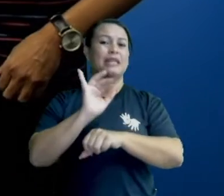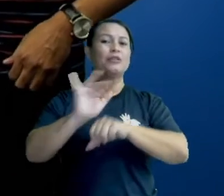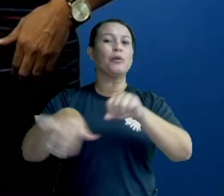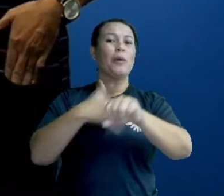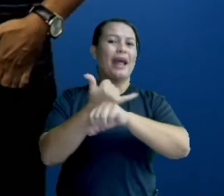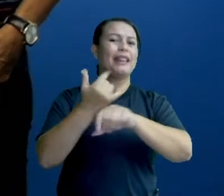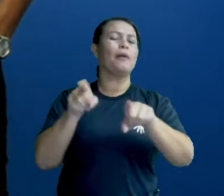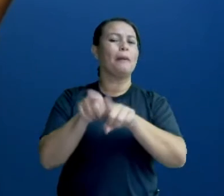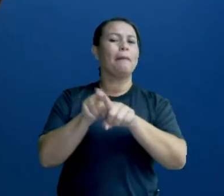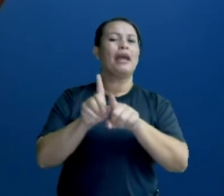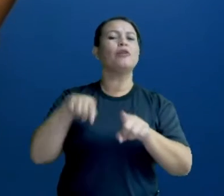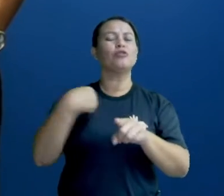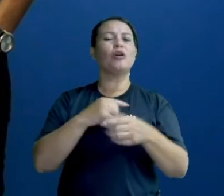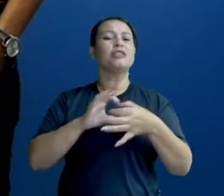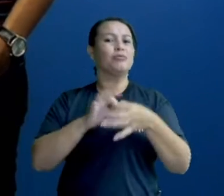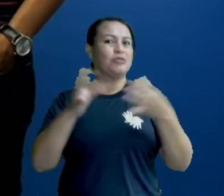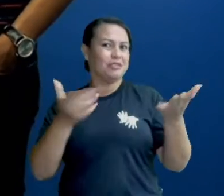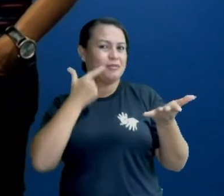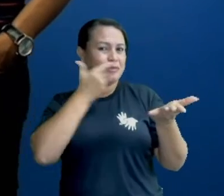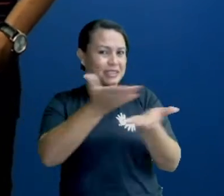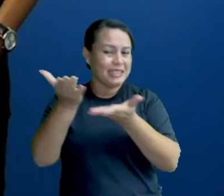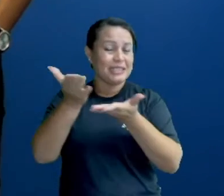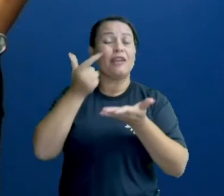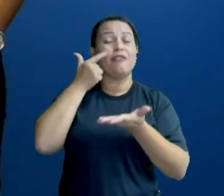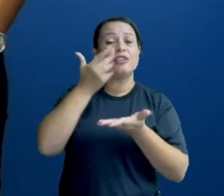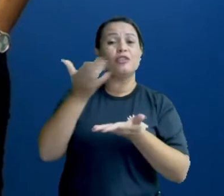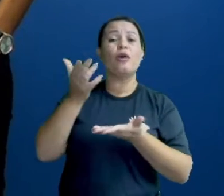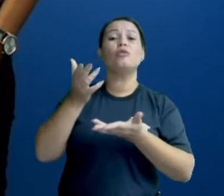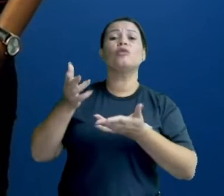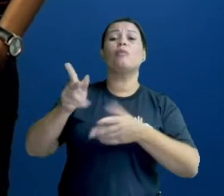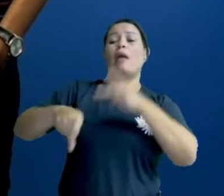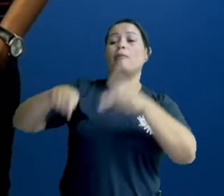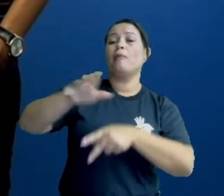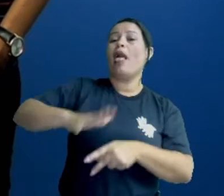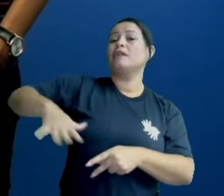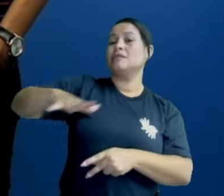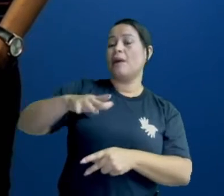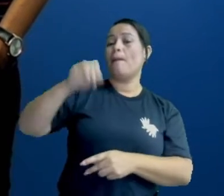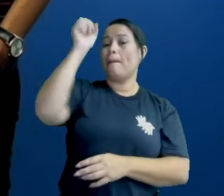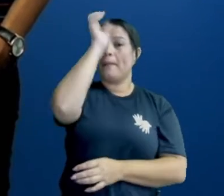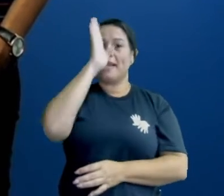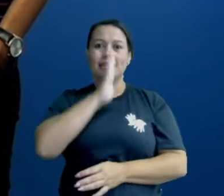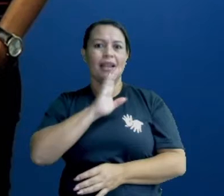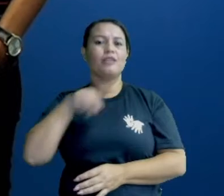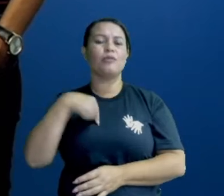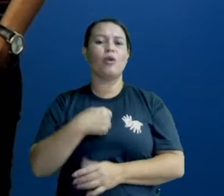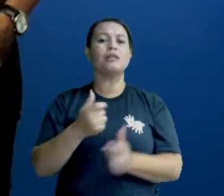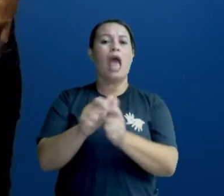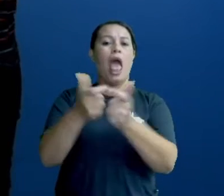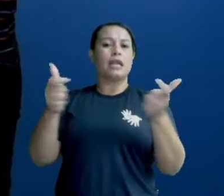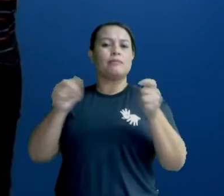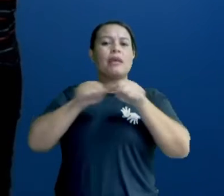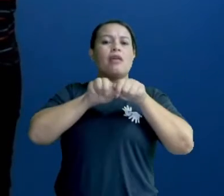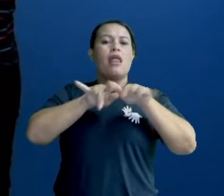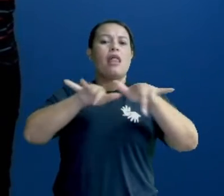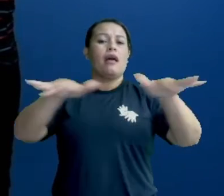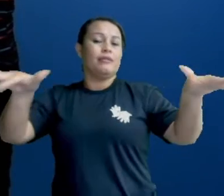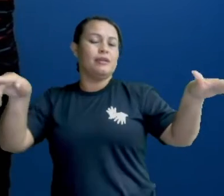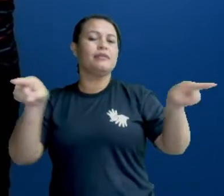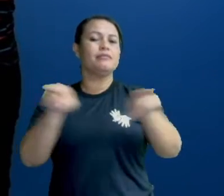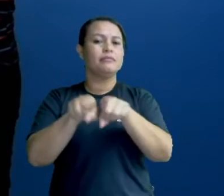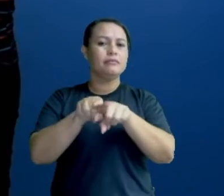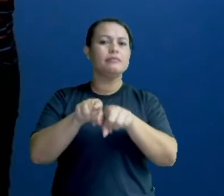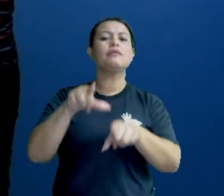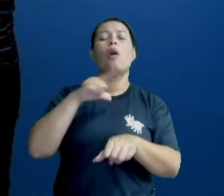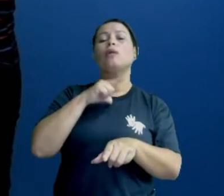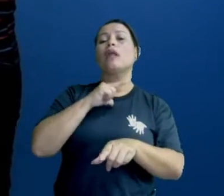disponível, beleza? Então, a população brasileira, eu vou falar um pouco da formação da nossa população, crescimento e distribuição. Logicamente vão